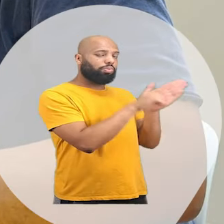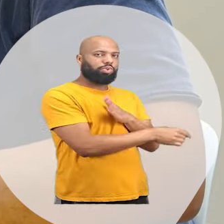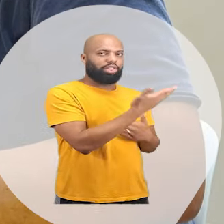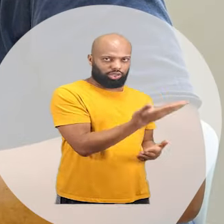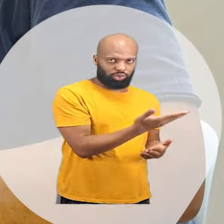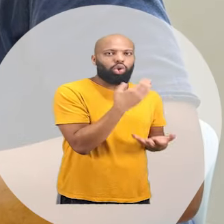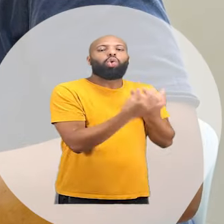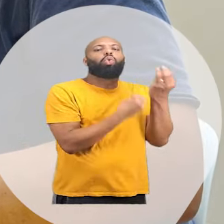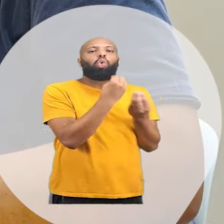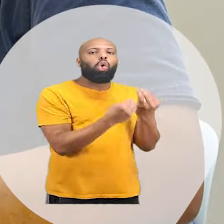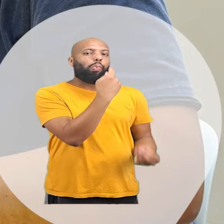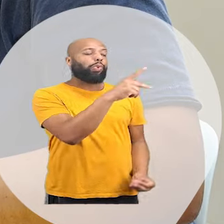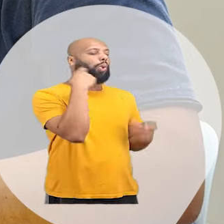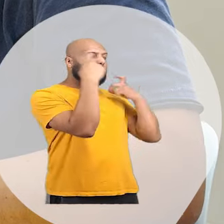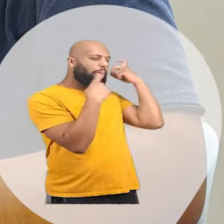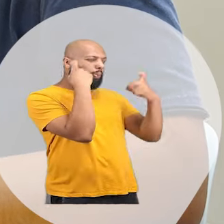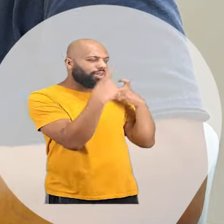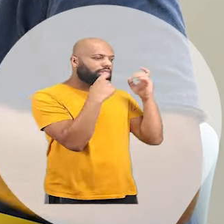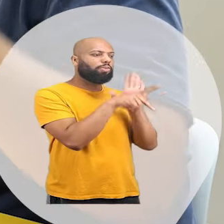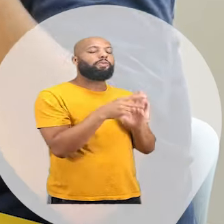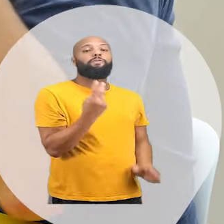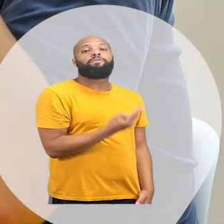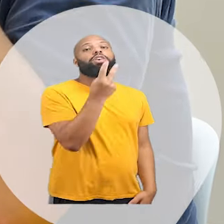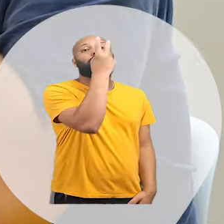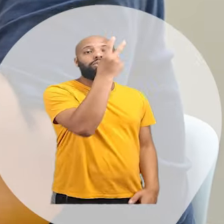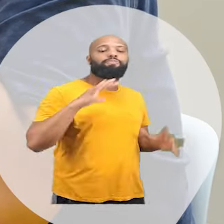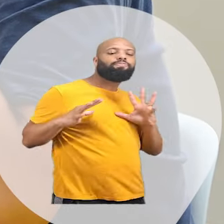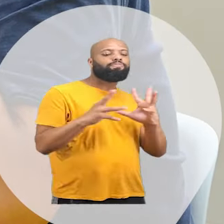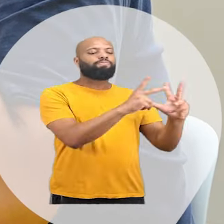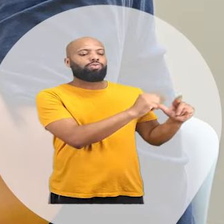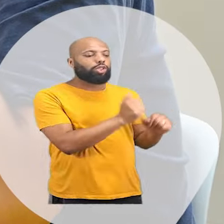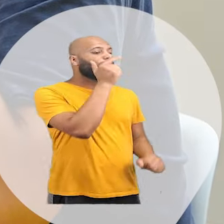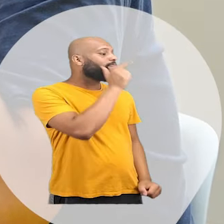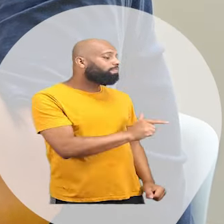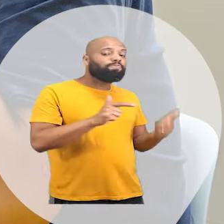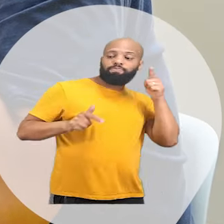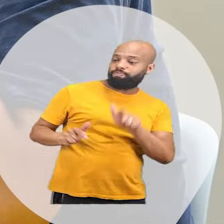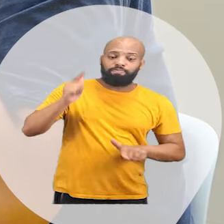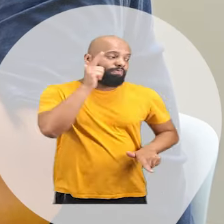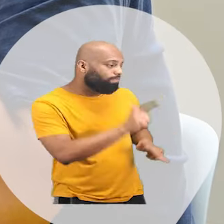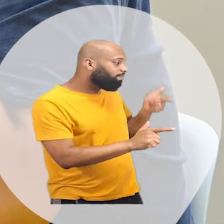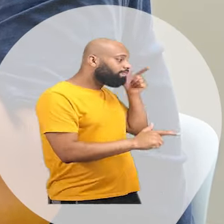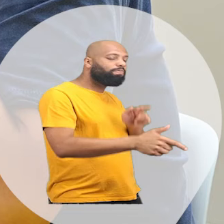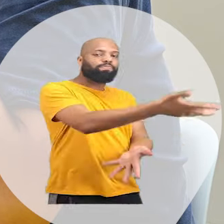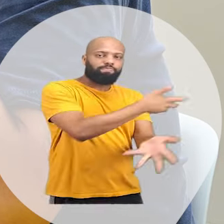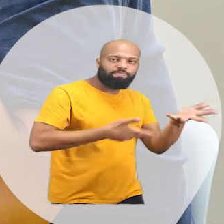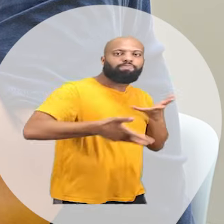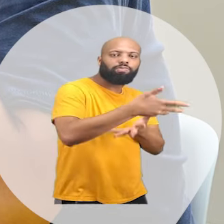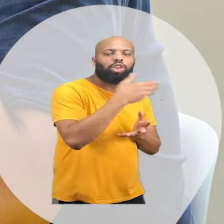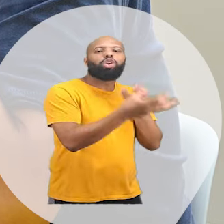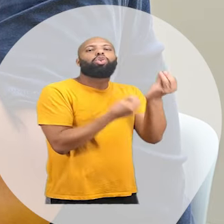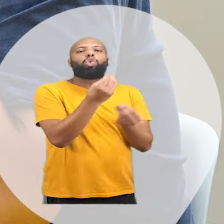pergunta assim como que a tua preocupação com a cadeia de valor né com que todo mundo que seja um ganha que todo mundo ganha né